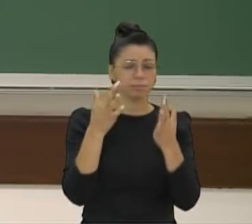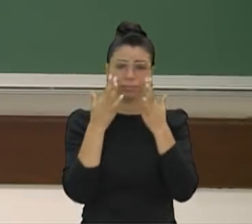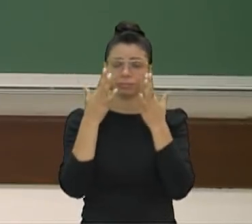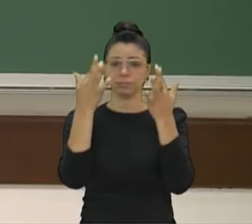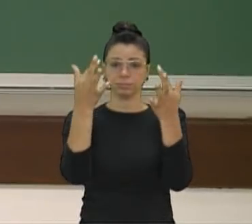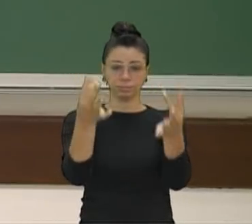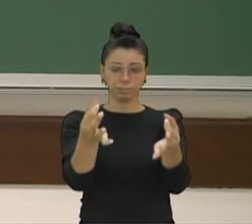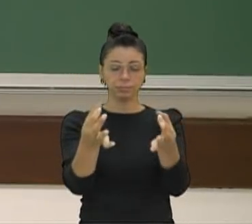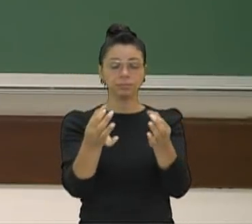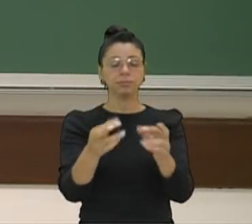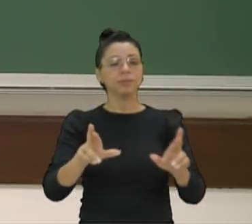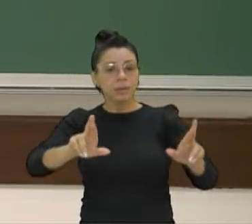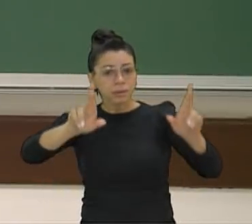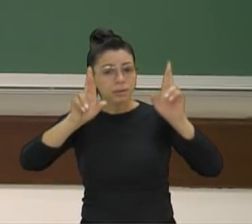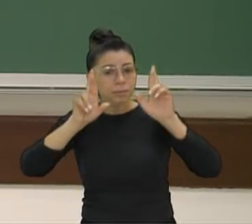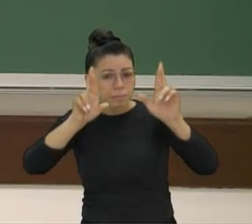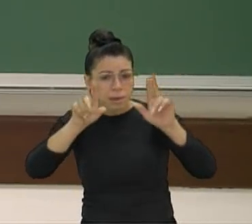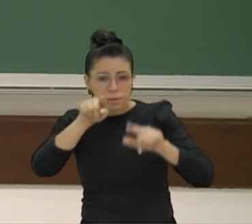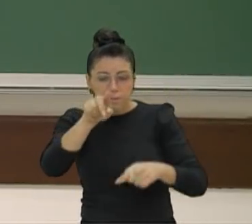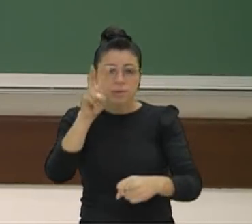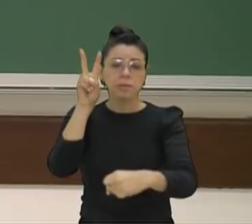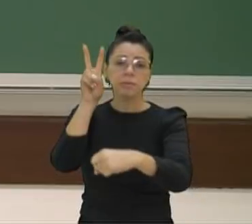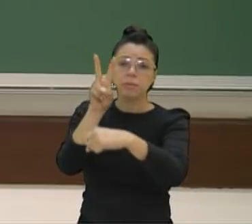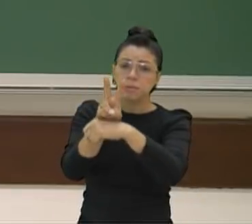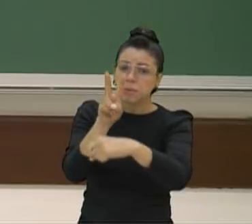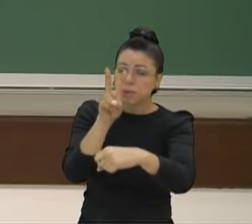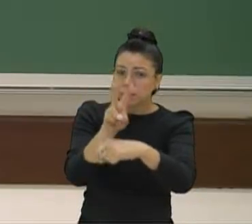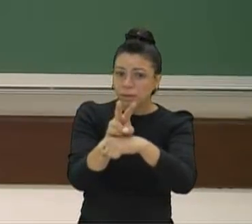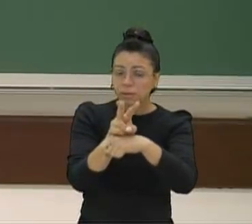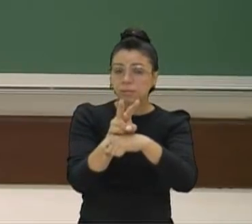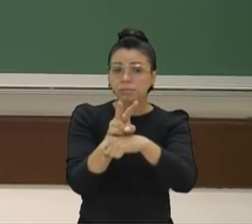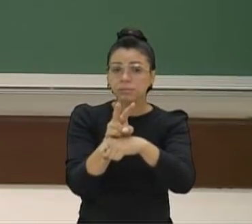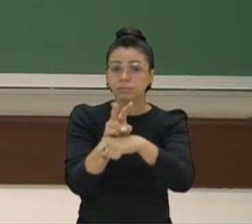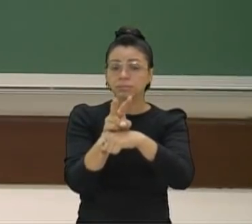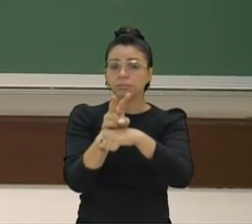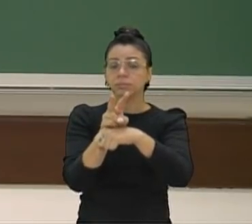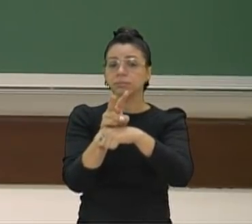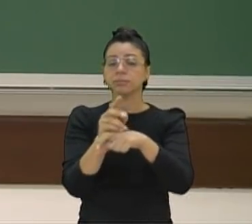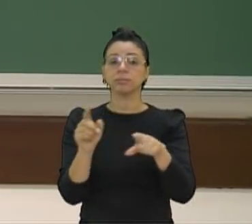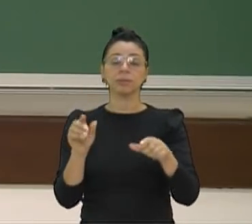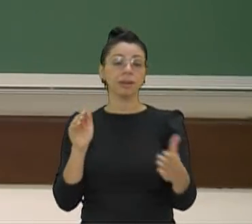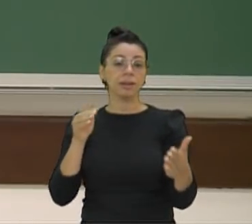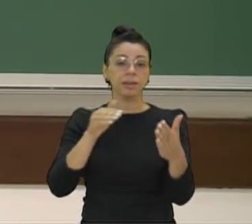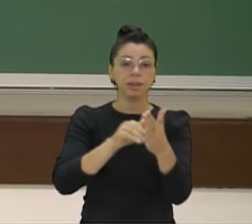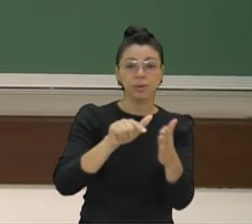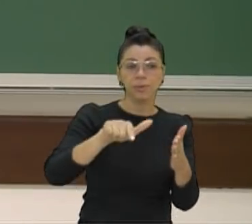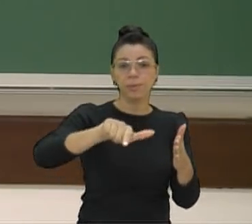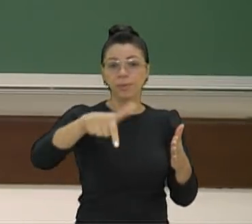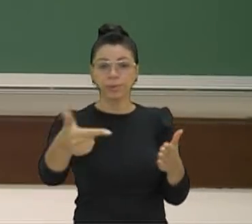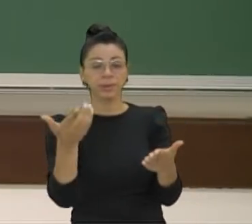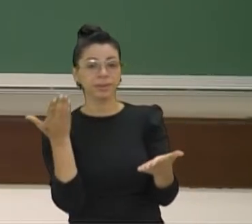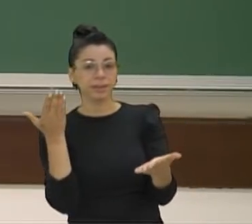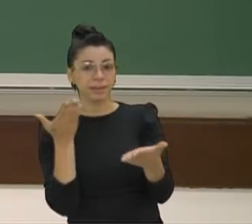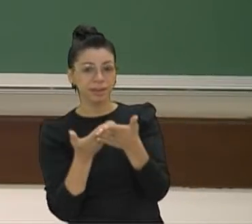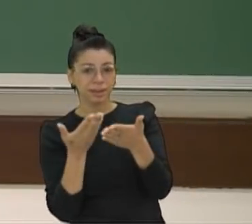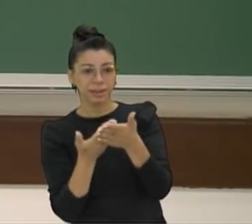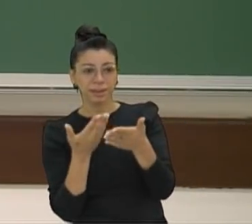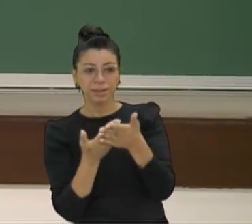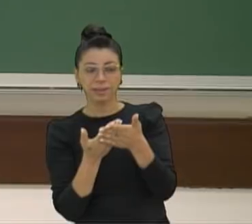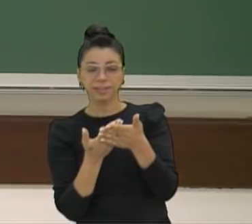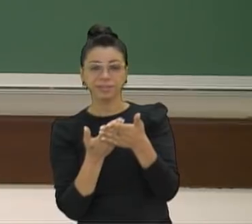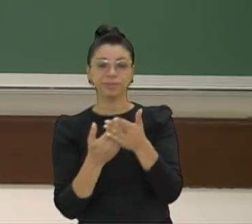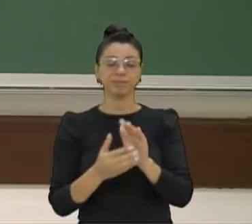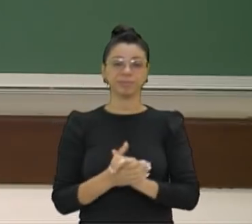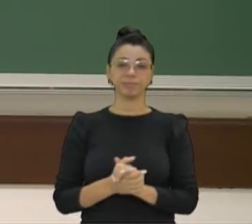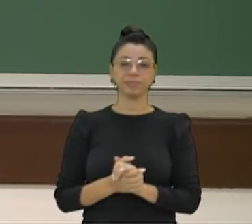atenção. Espero que você se cuide, esteja adotando todas essas medidas, né? E até a nossa próxima aula, tá? Olha